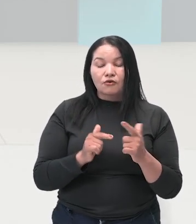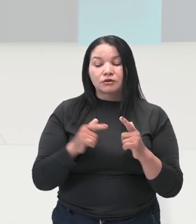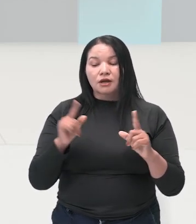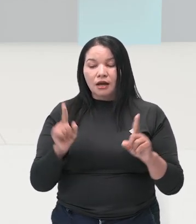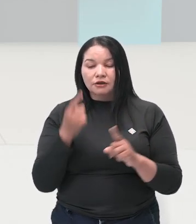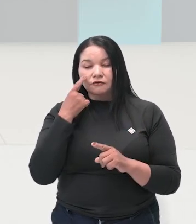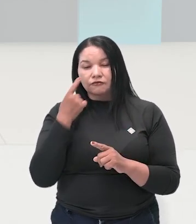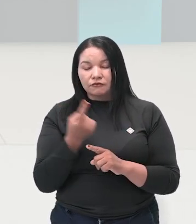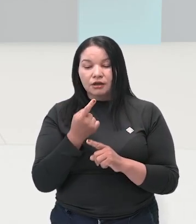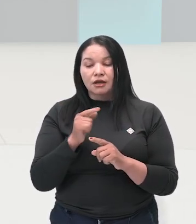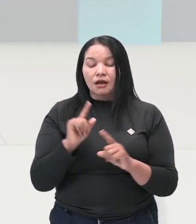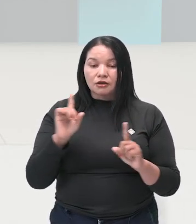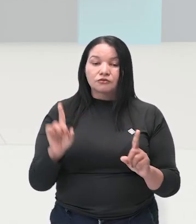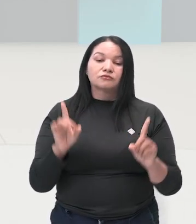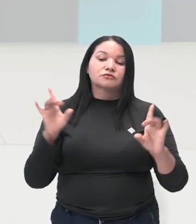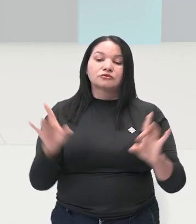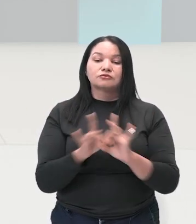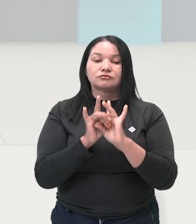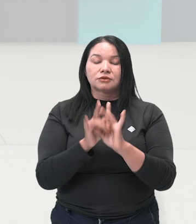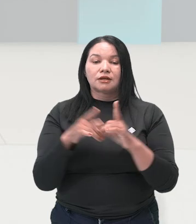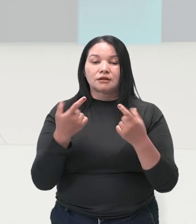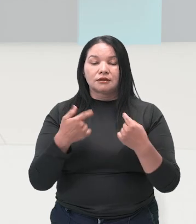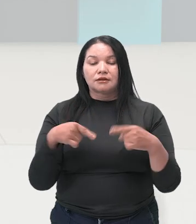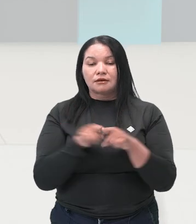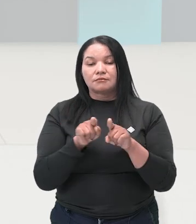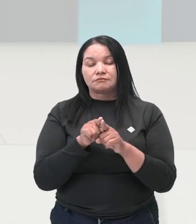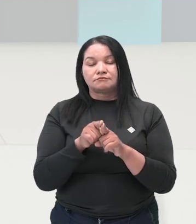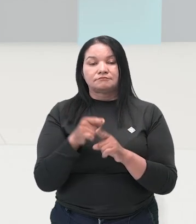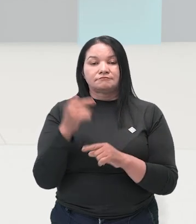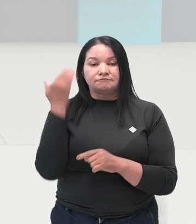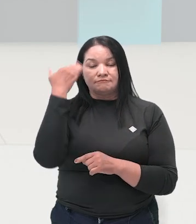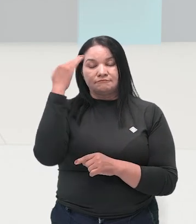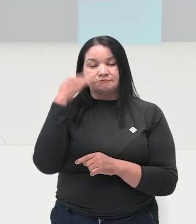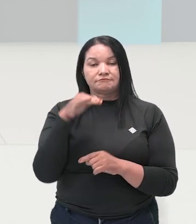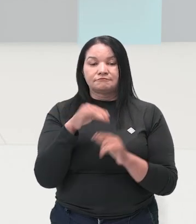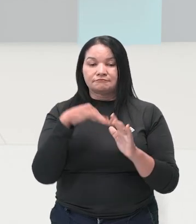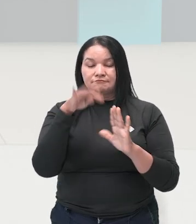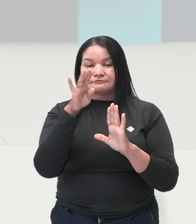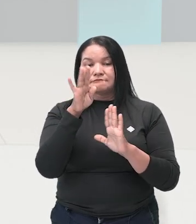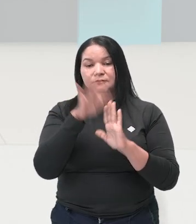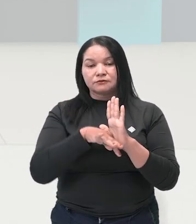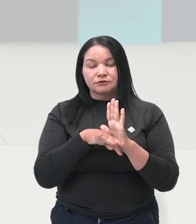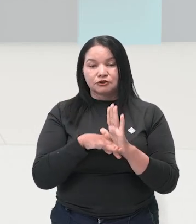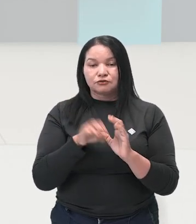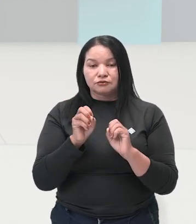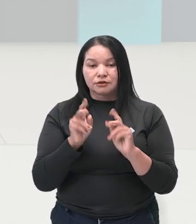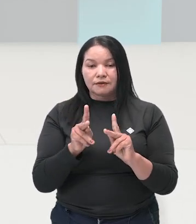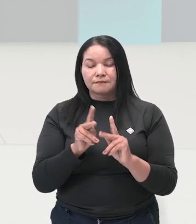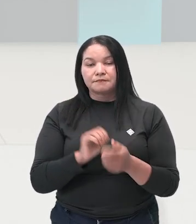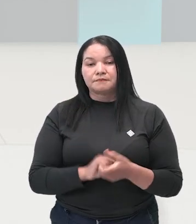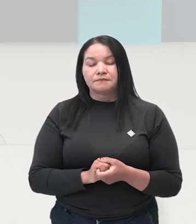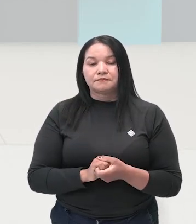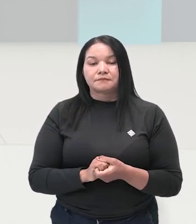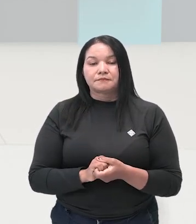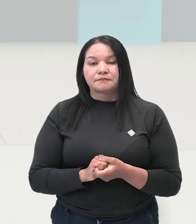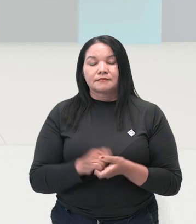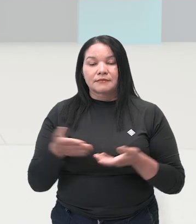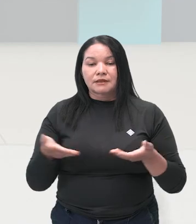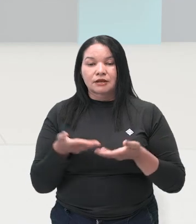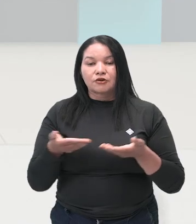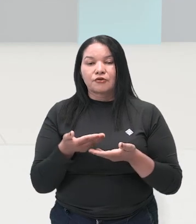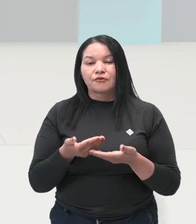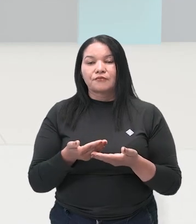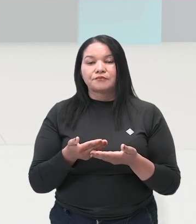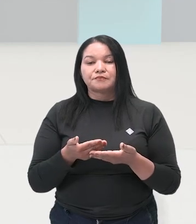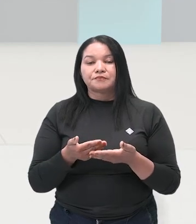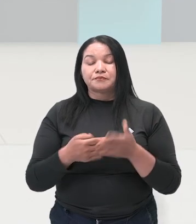juntar tudo e compreender melhor o termo. Beleza? Vamos agora analisar